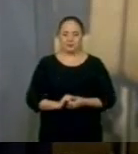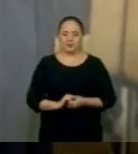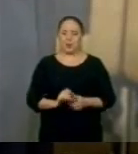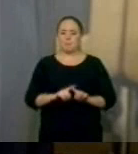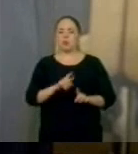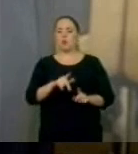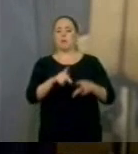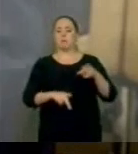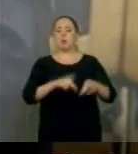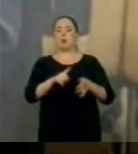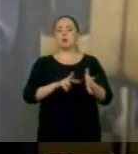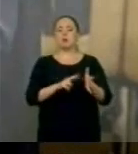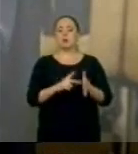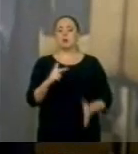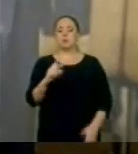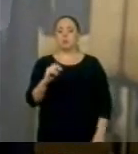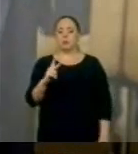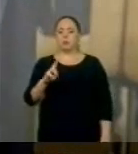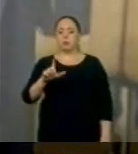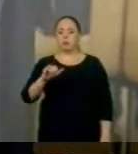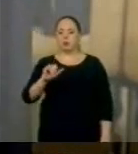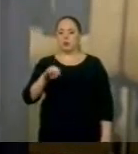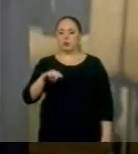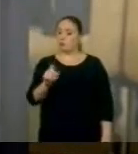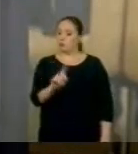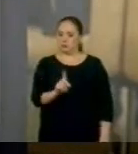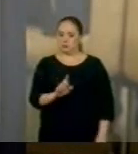de populismo, mas no sentido